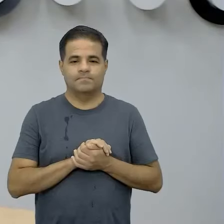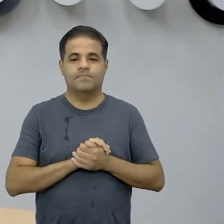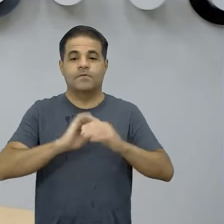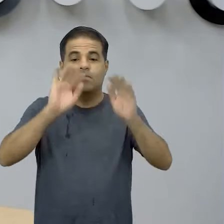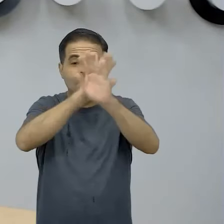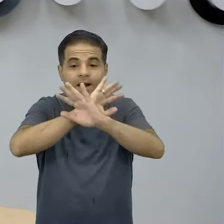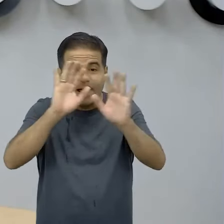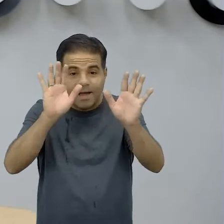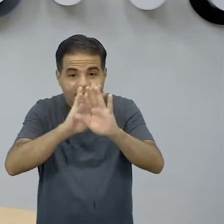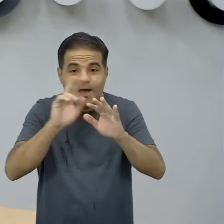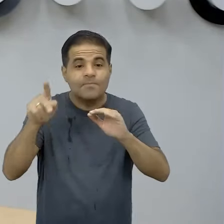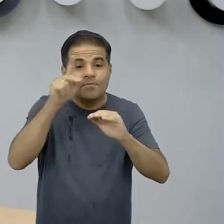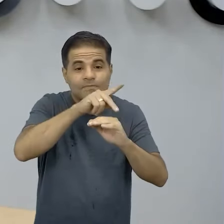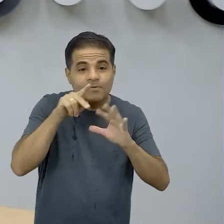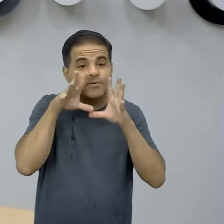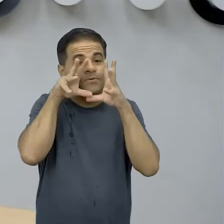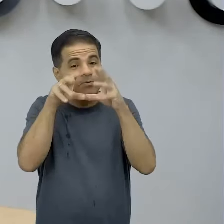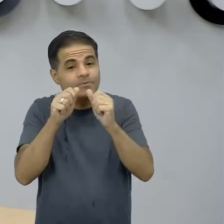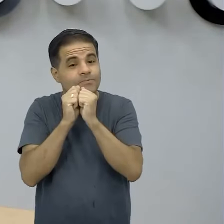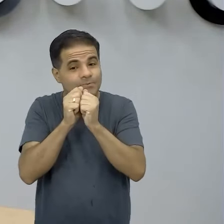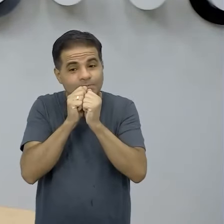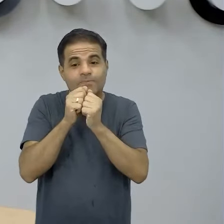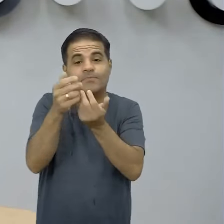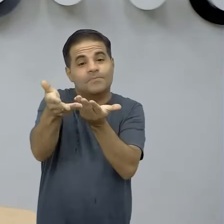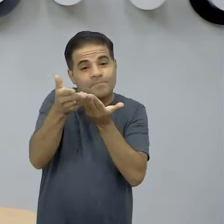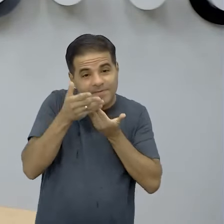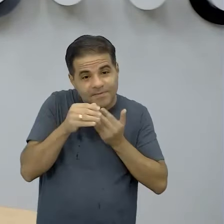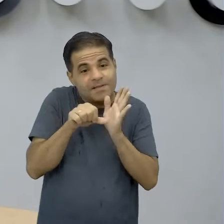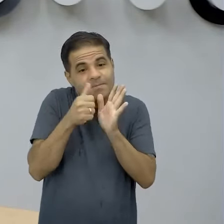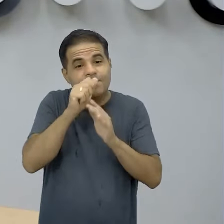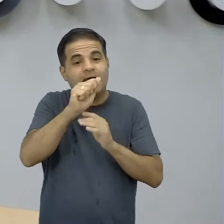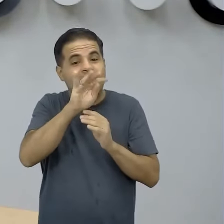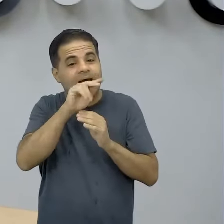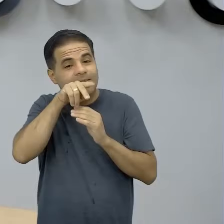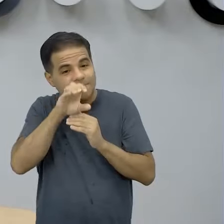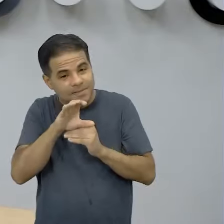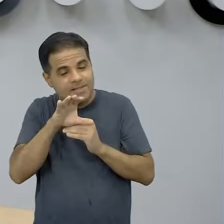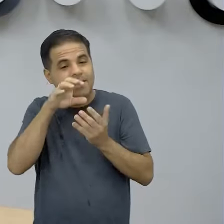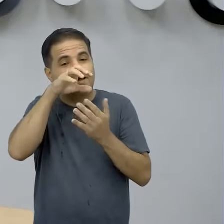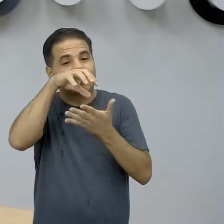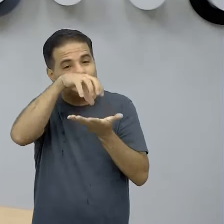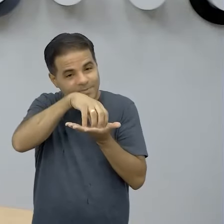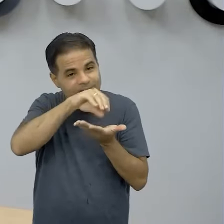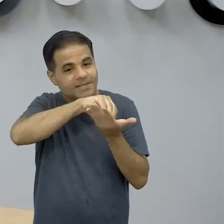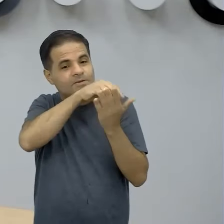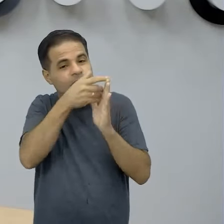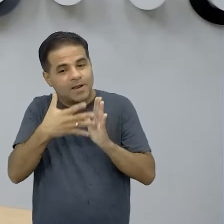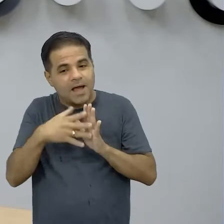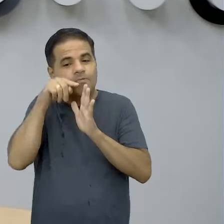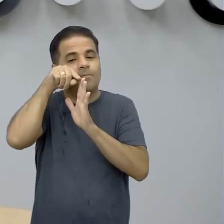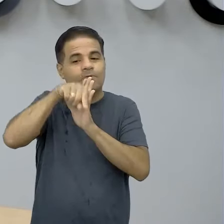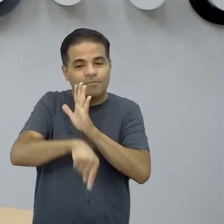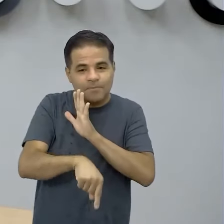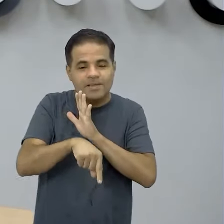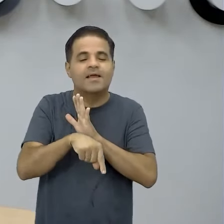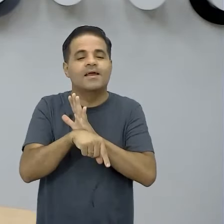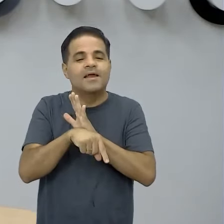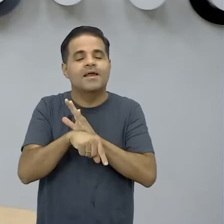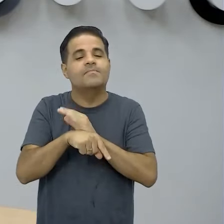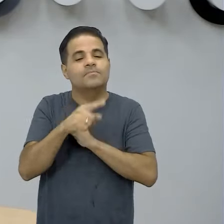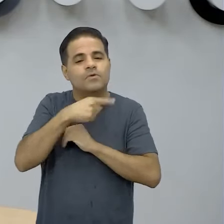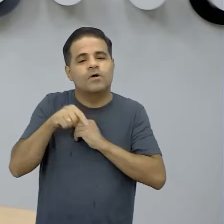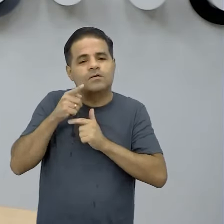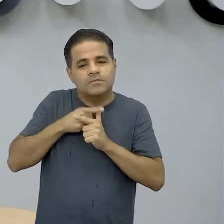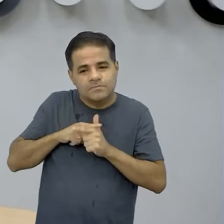Olá, professores, sejam todos muito bem-vindos aí à primeira TPC de unidade curricular do aprofundamento curricular Quem